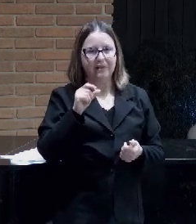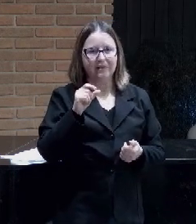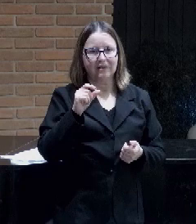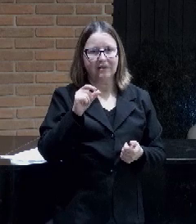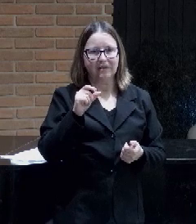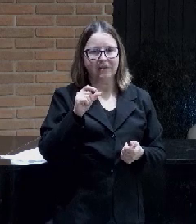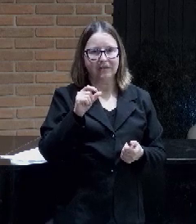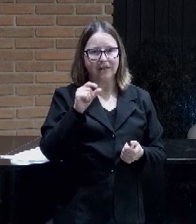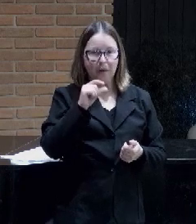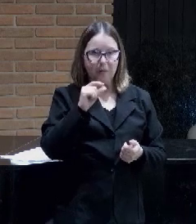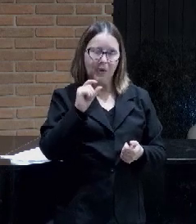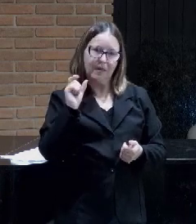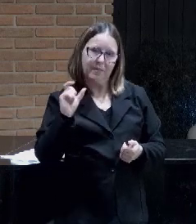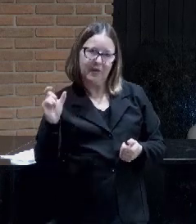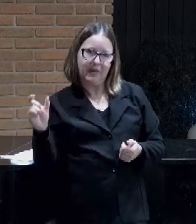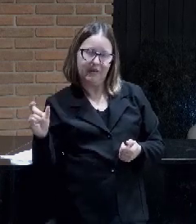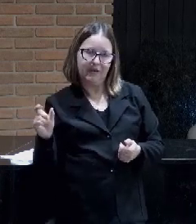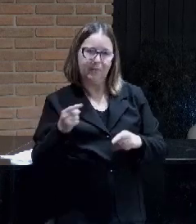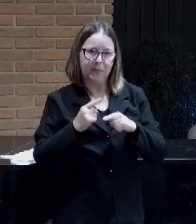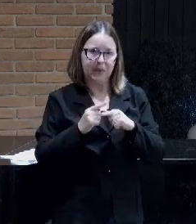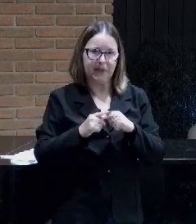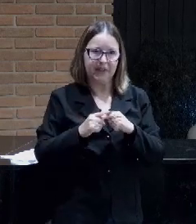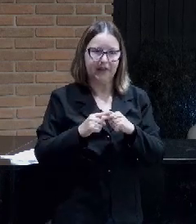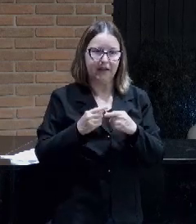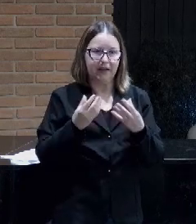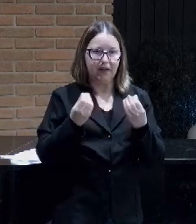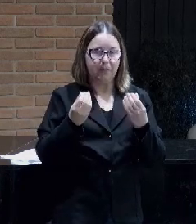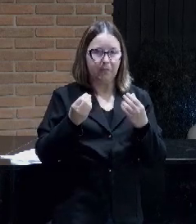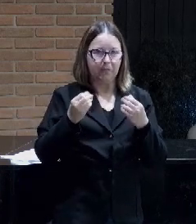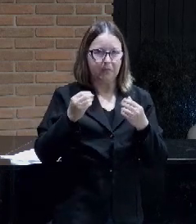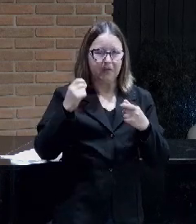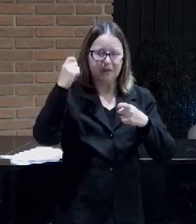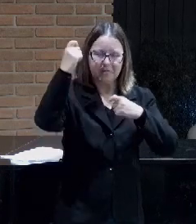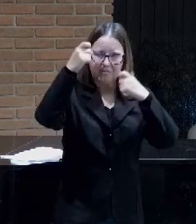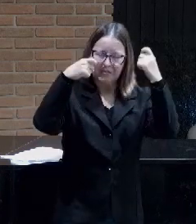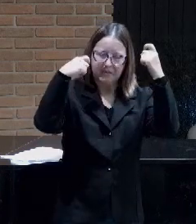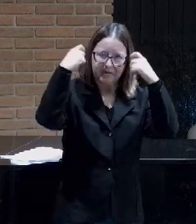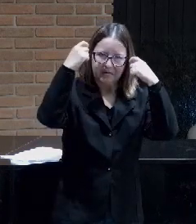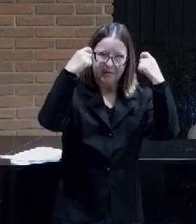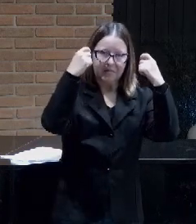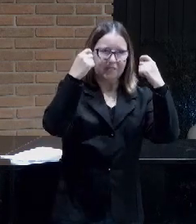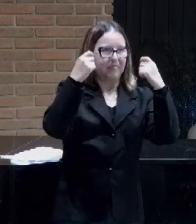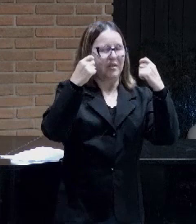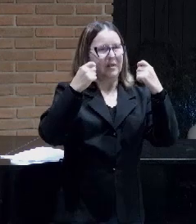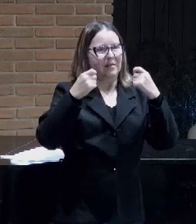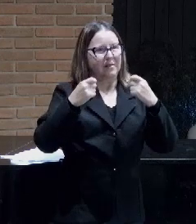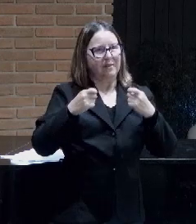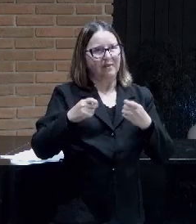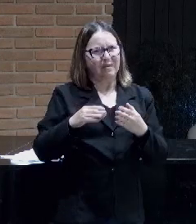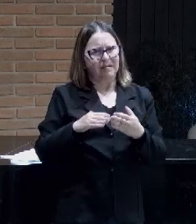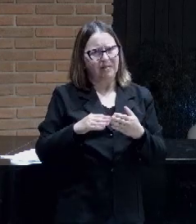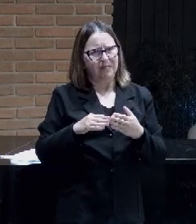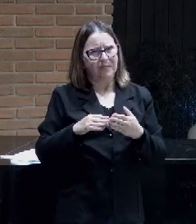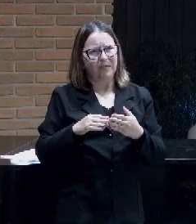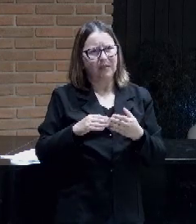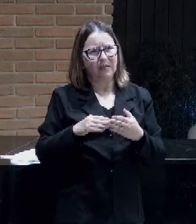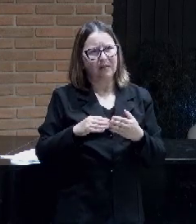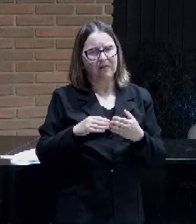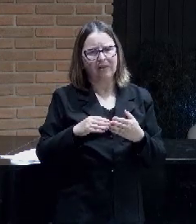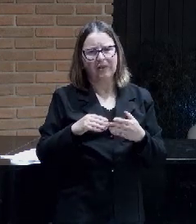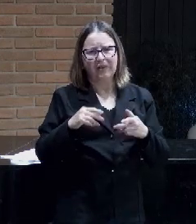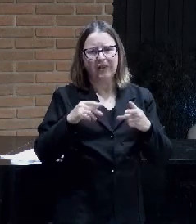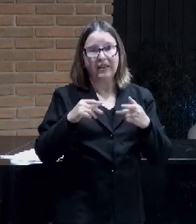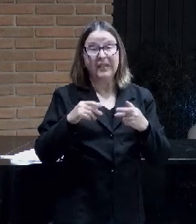das muitas preocupações vêm os sonhos, e do muito falar, palavras tolas. Quando você fizer algum voto